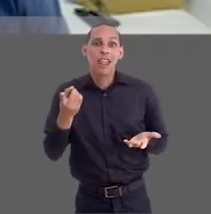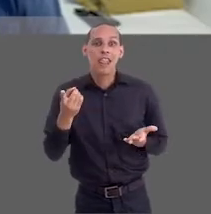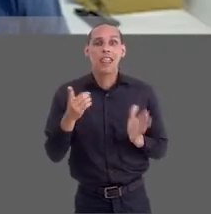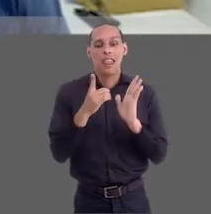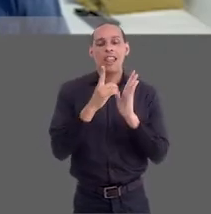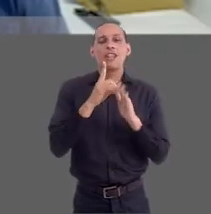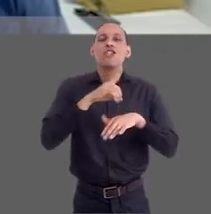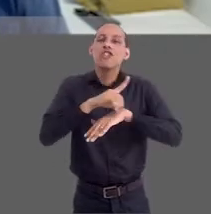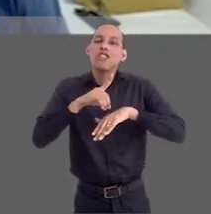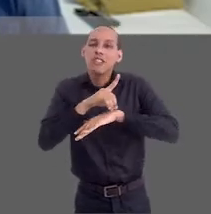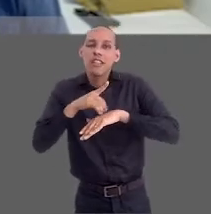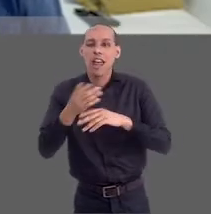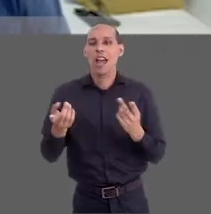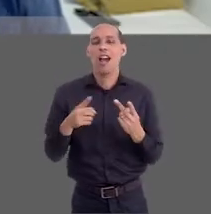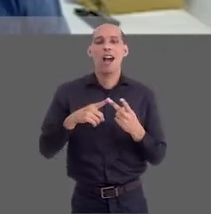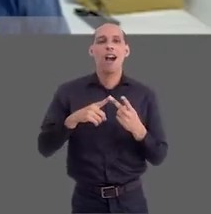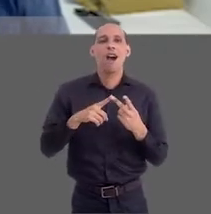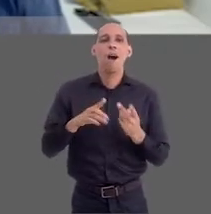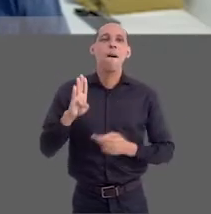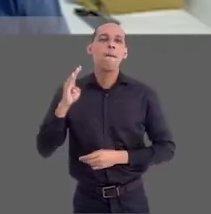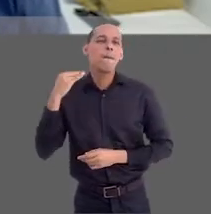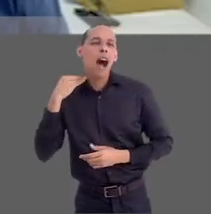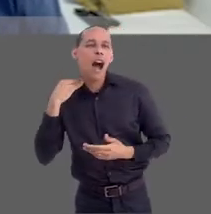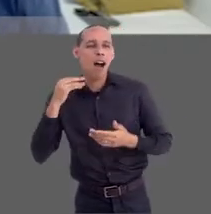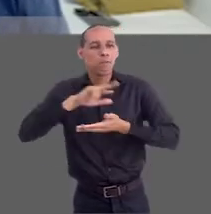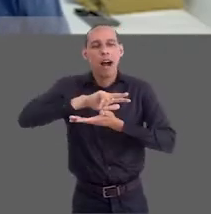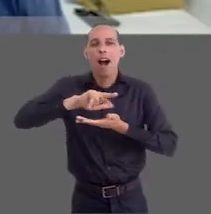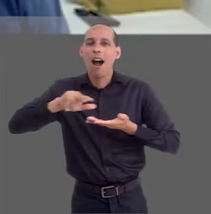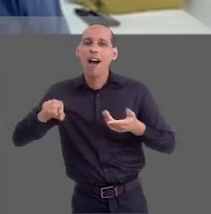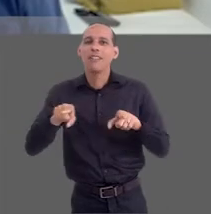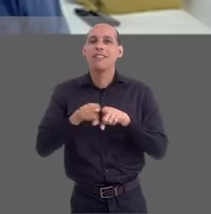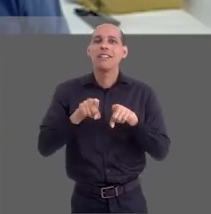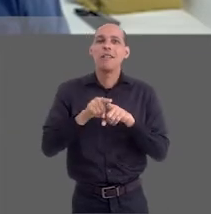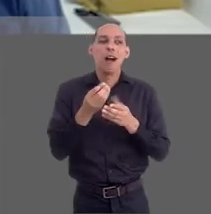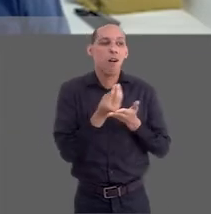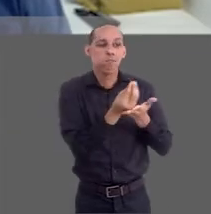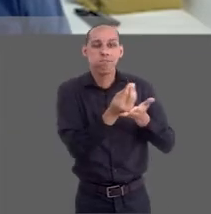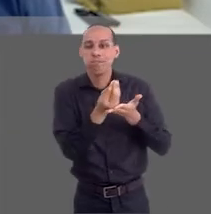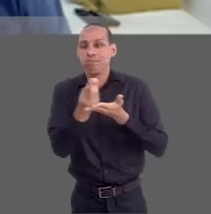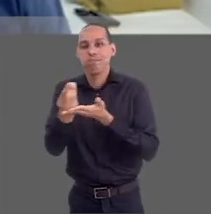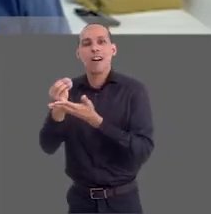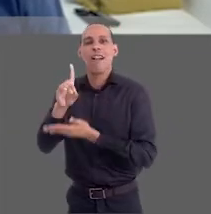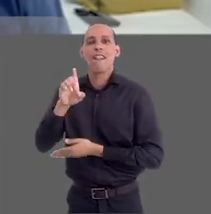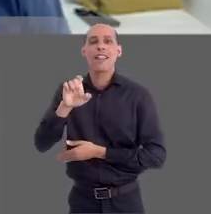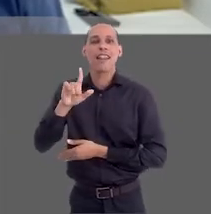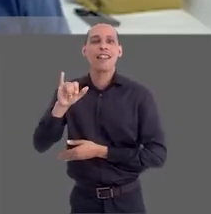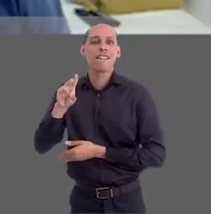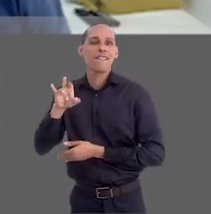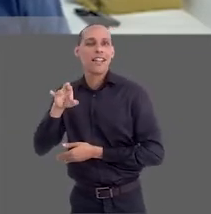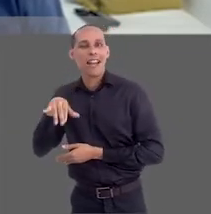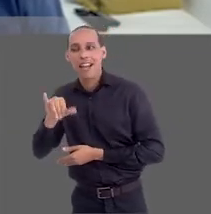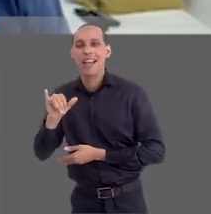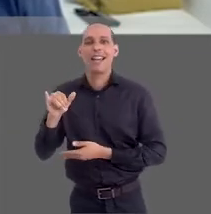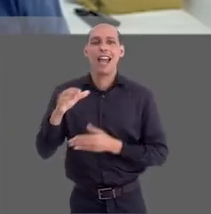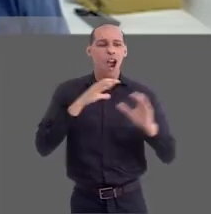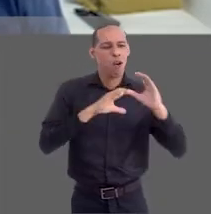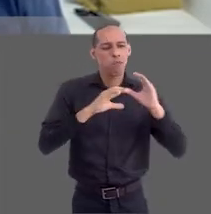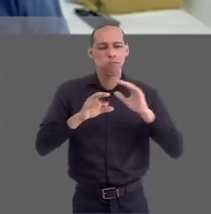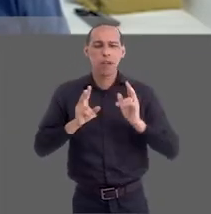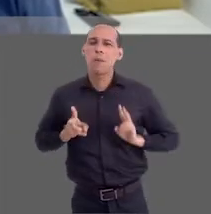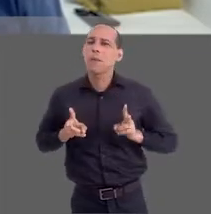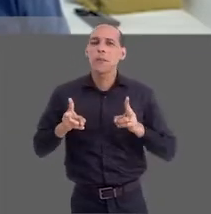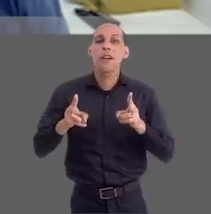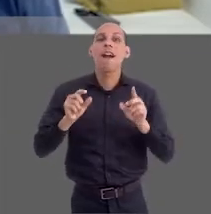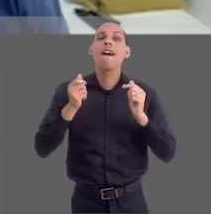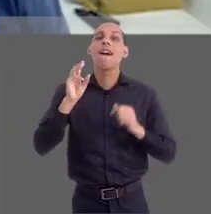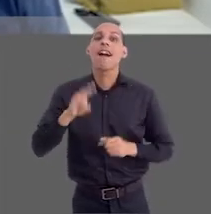à digitalização, à bancarização, ao delivery, ao sistema de delivery, à comunicação